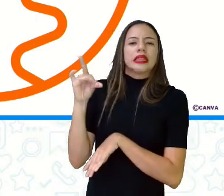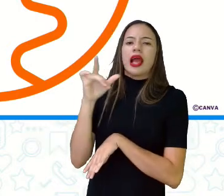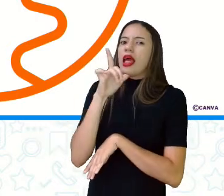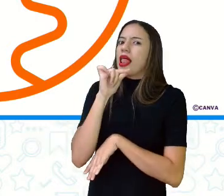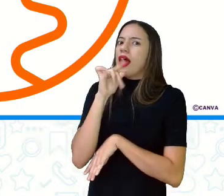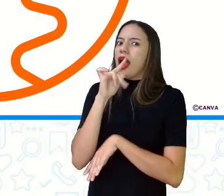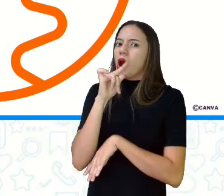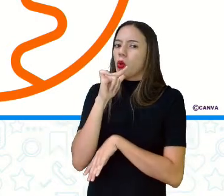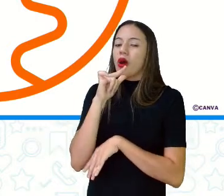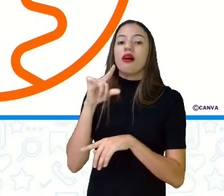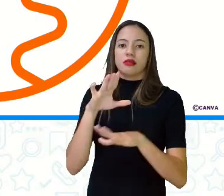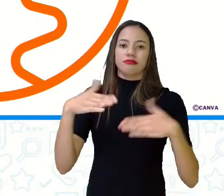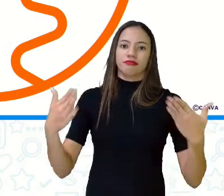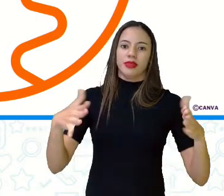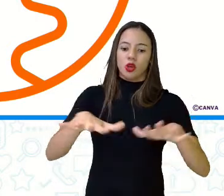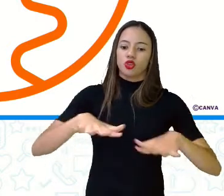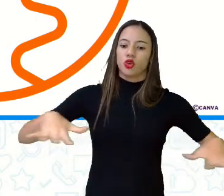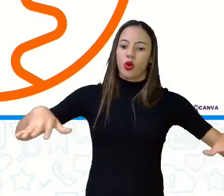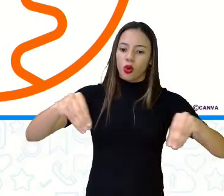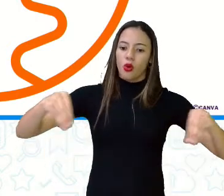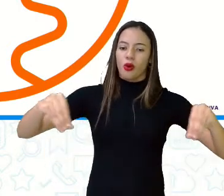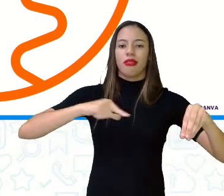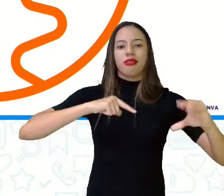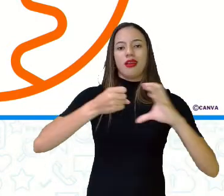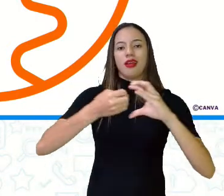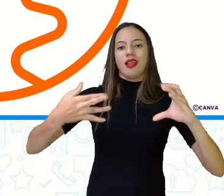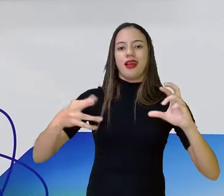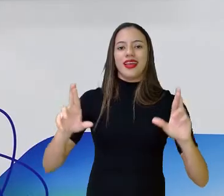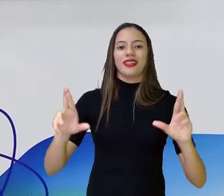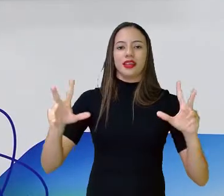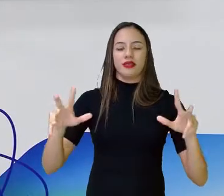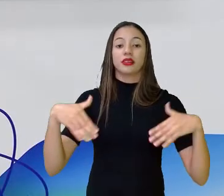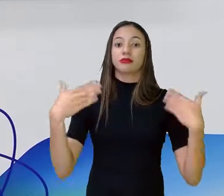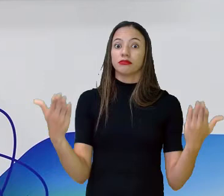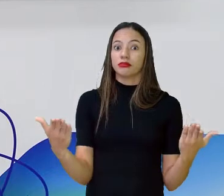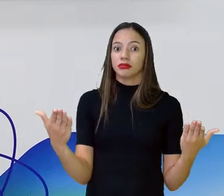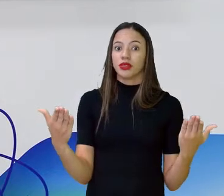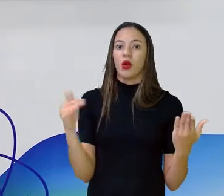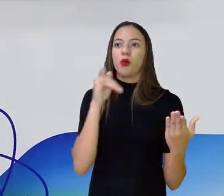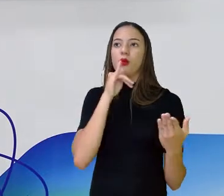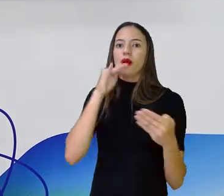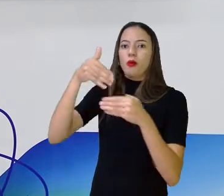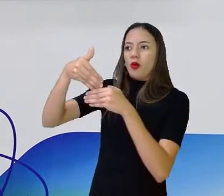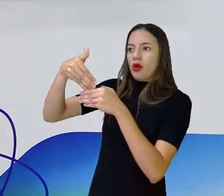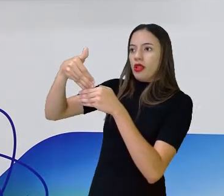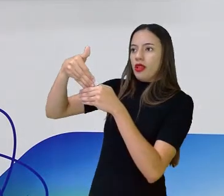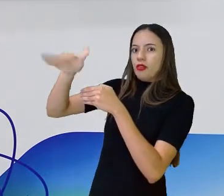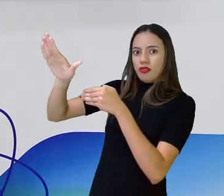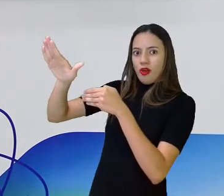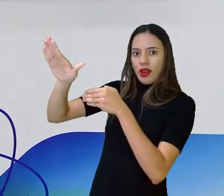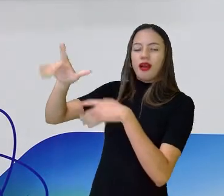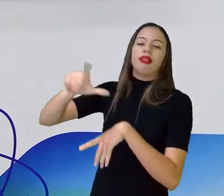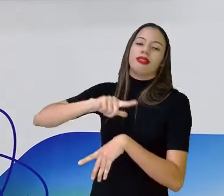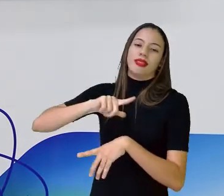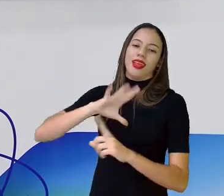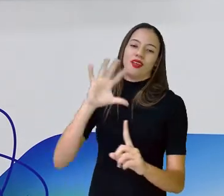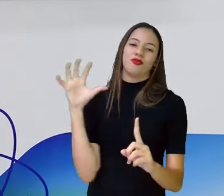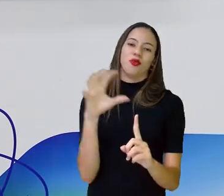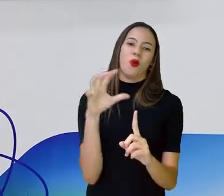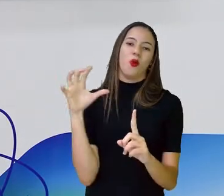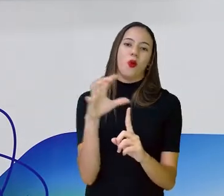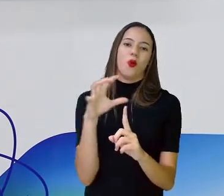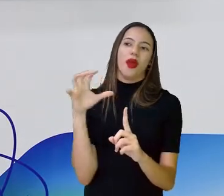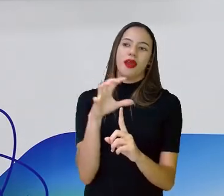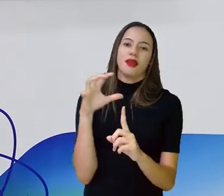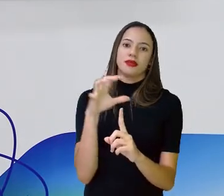já vai apresentar outras características, ou seja, fatores externos também influenciam aí